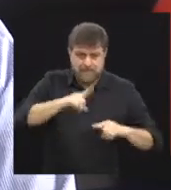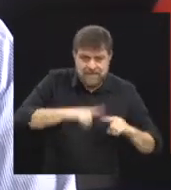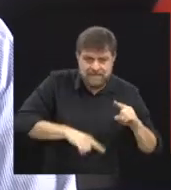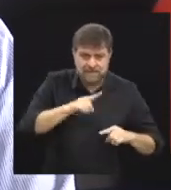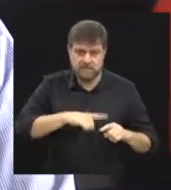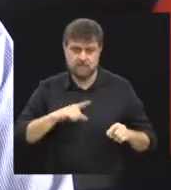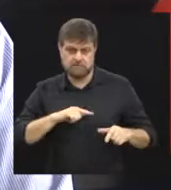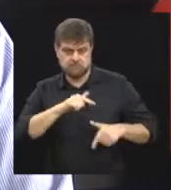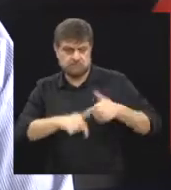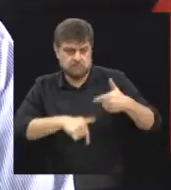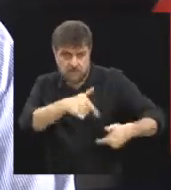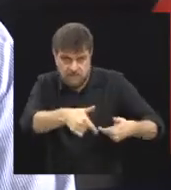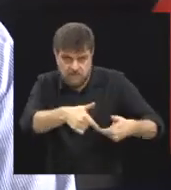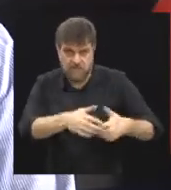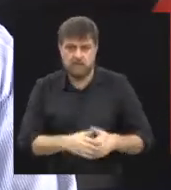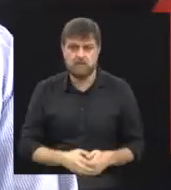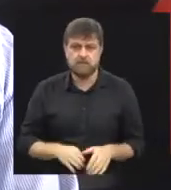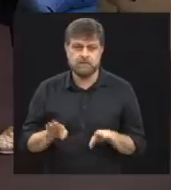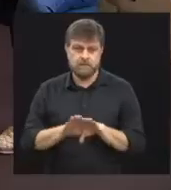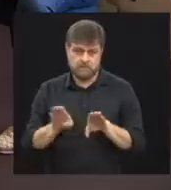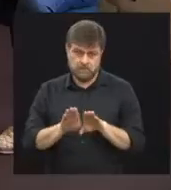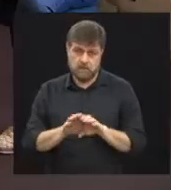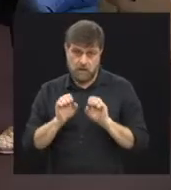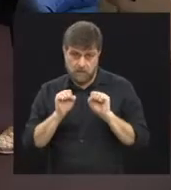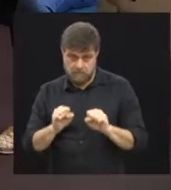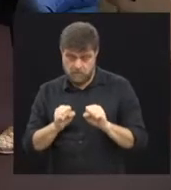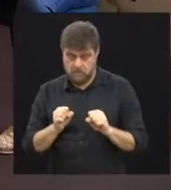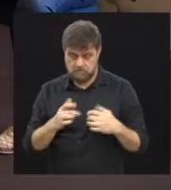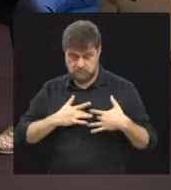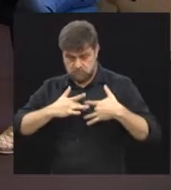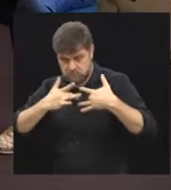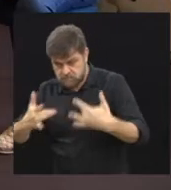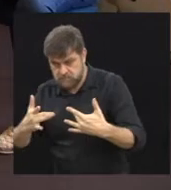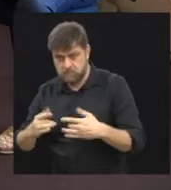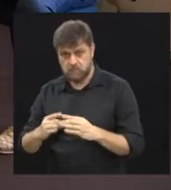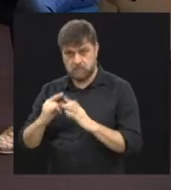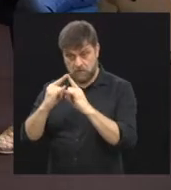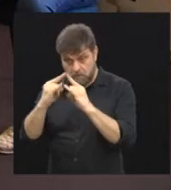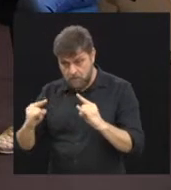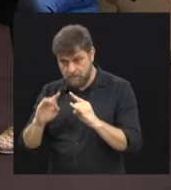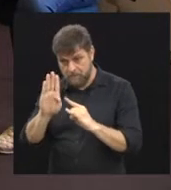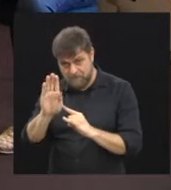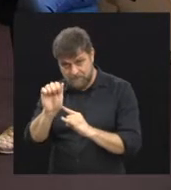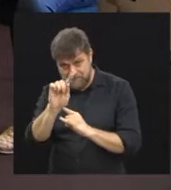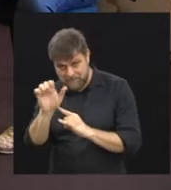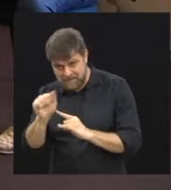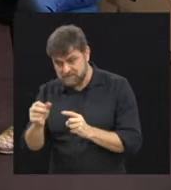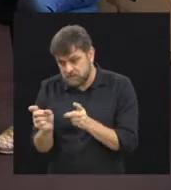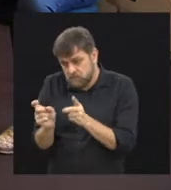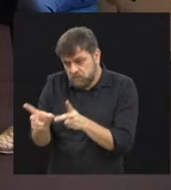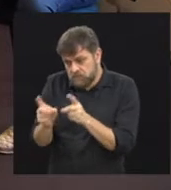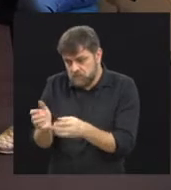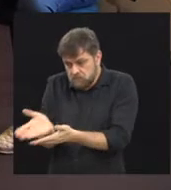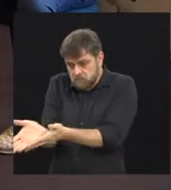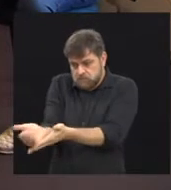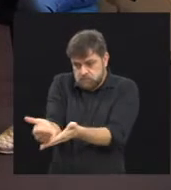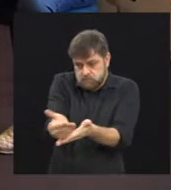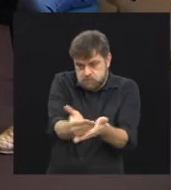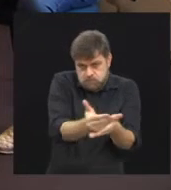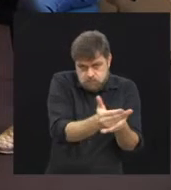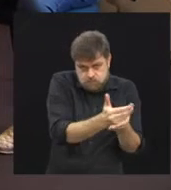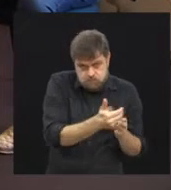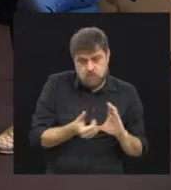que sejam inservíveis para as pessoas, e esses bens são direcionados ao bazar e vendidos, e a receita